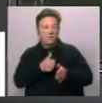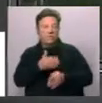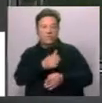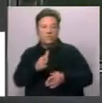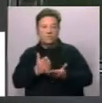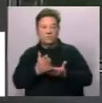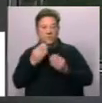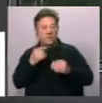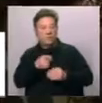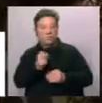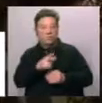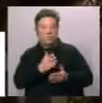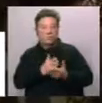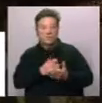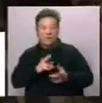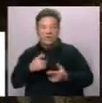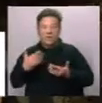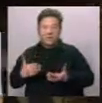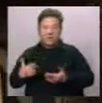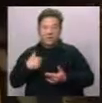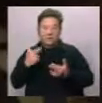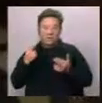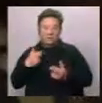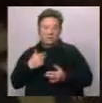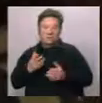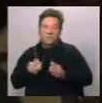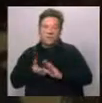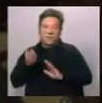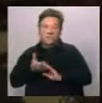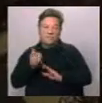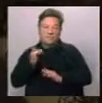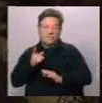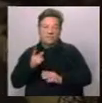para uma nova escola e agora esperamos mais rapidamente